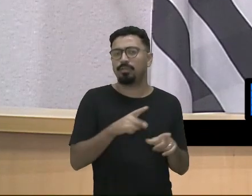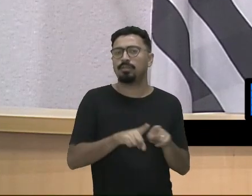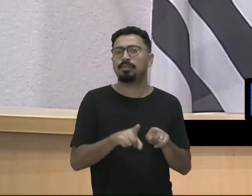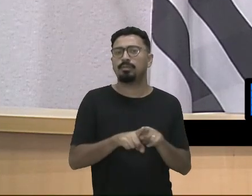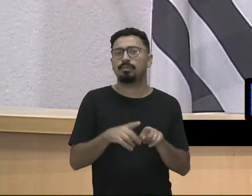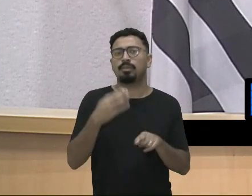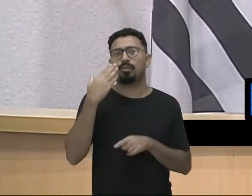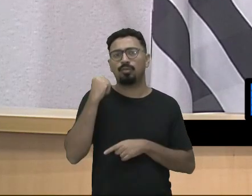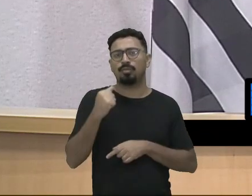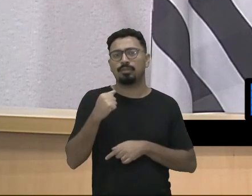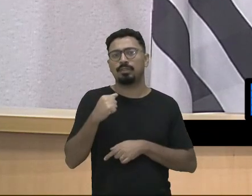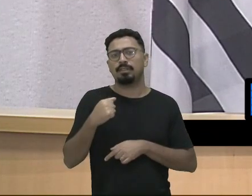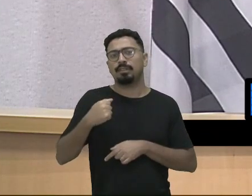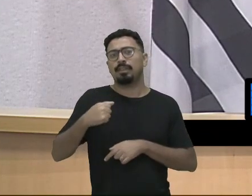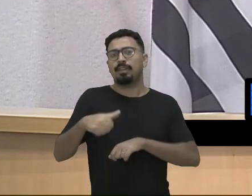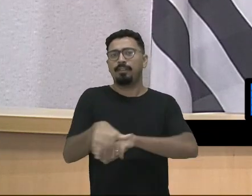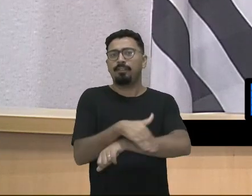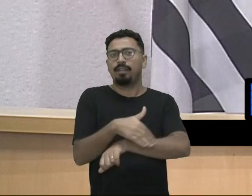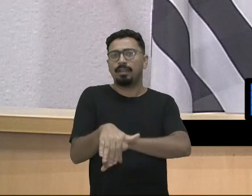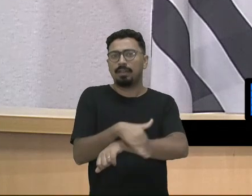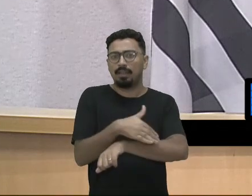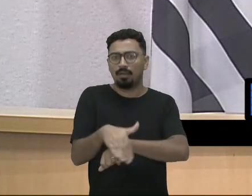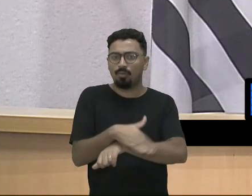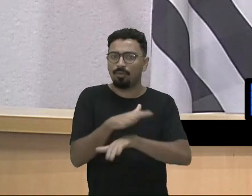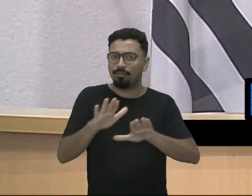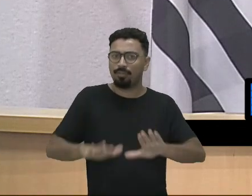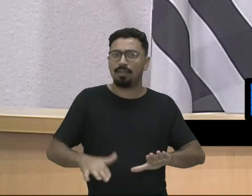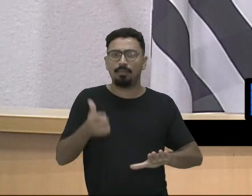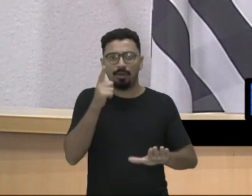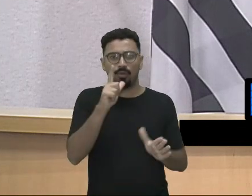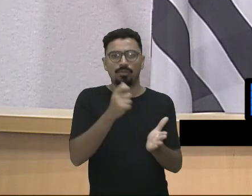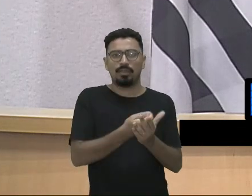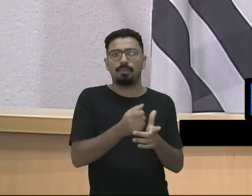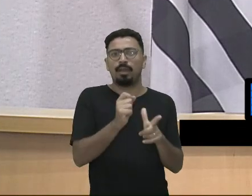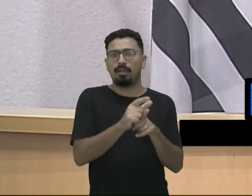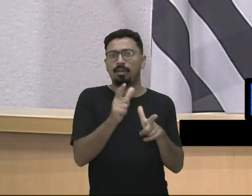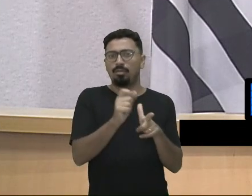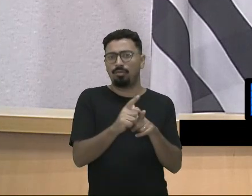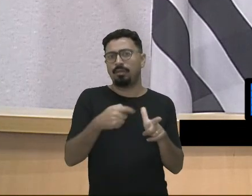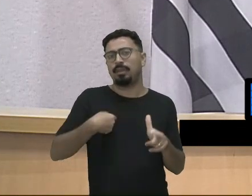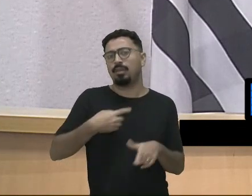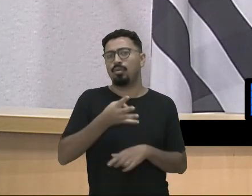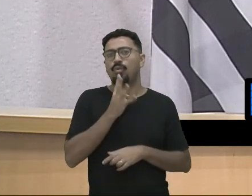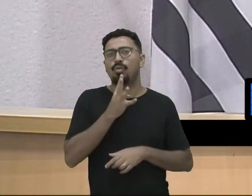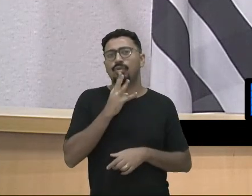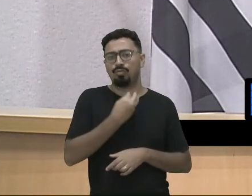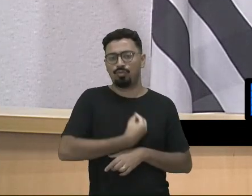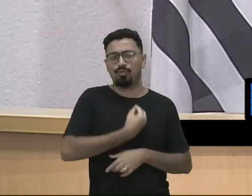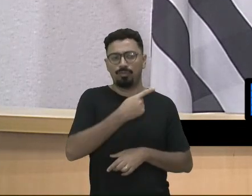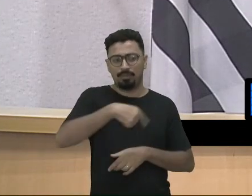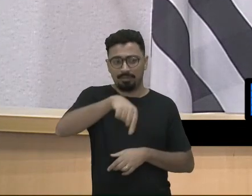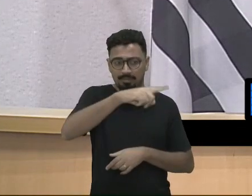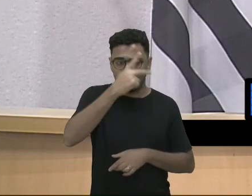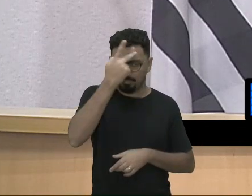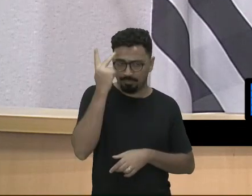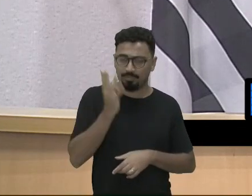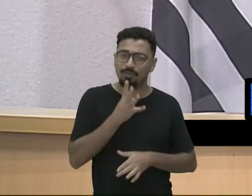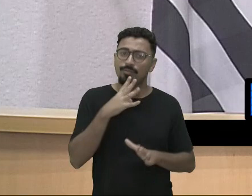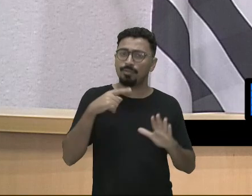que é ficar na rua até de madrugada para pagar o meu aluguel. Então, eu conheço a vida dessas pessoas e muito